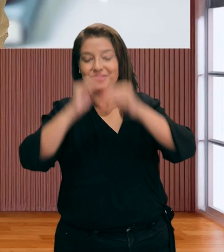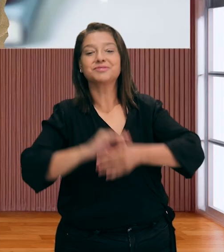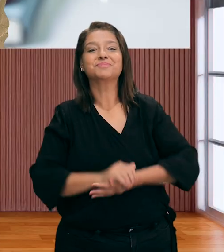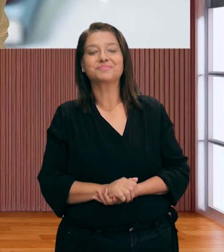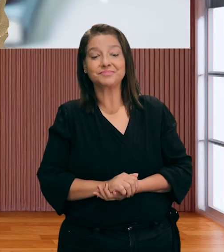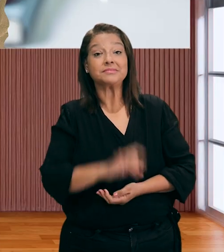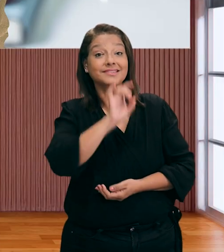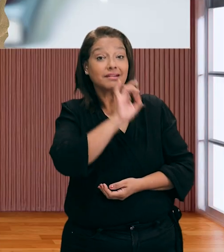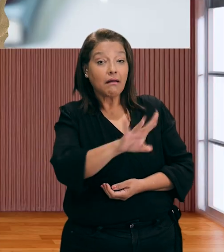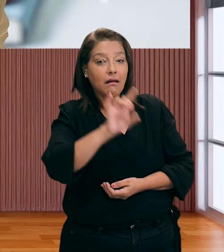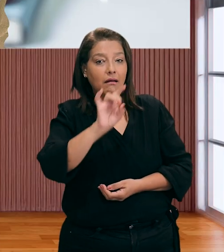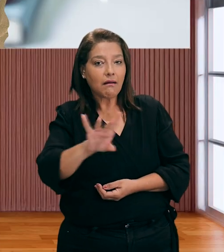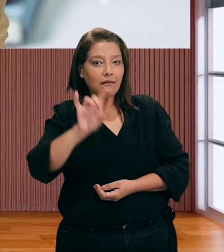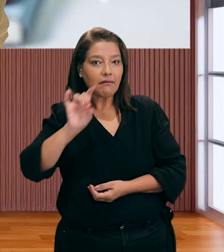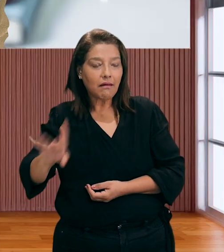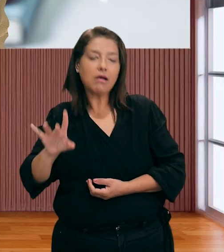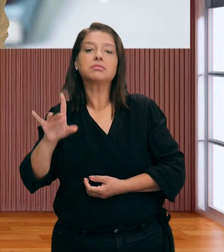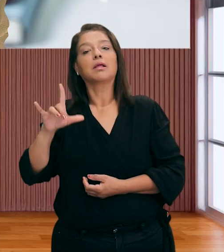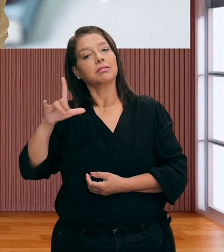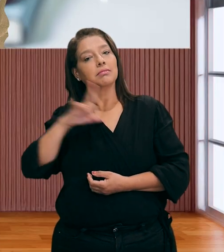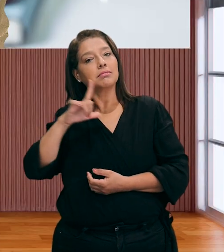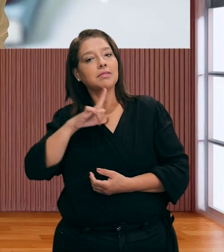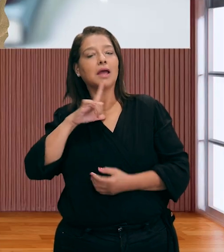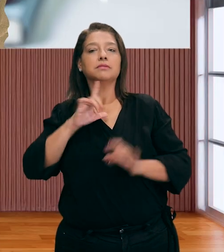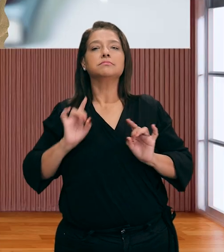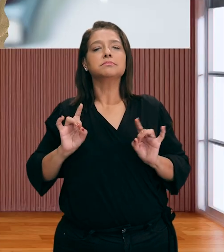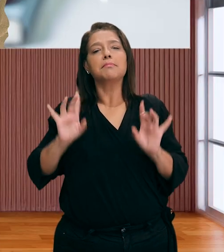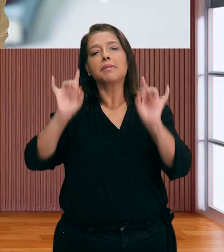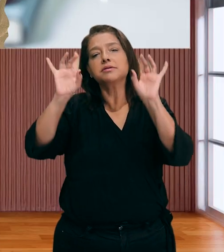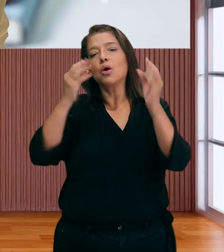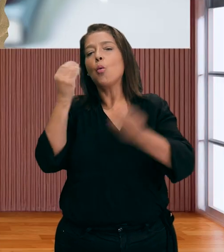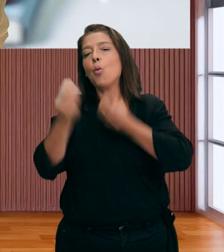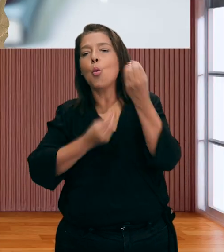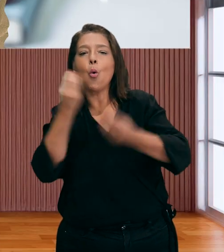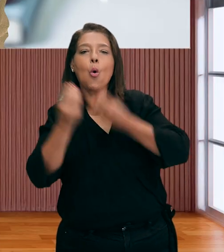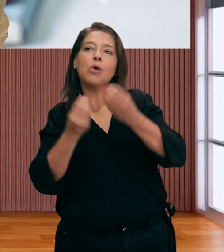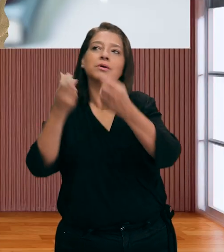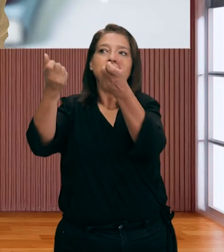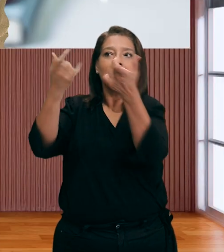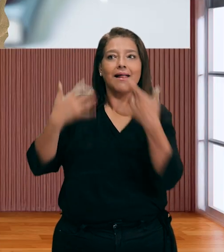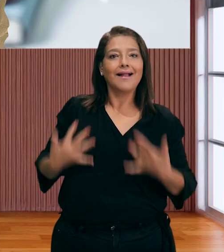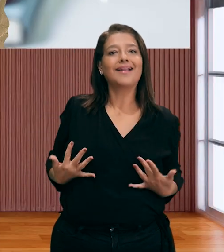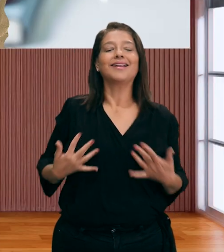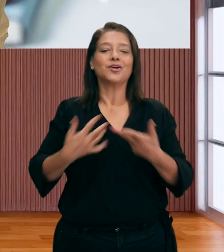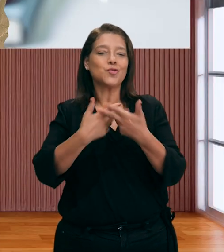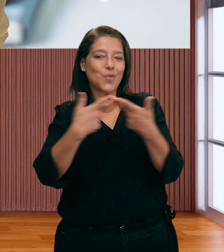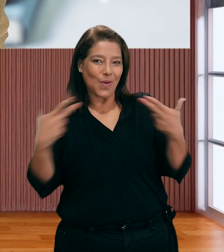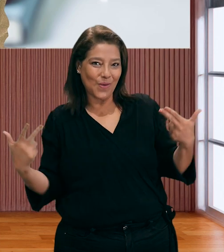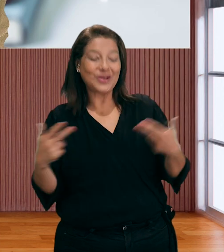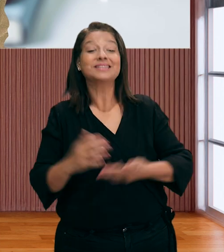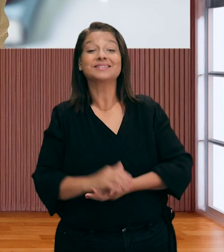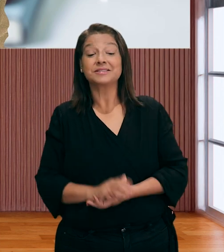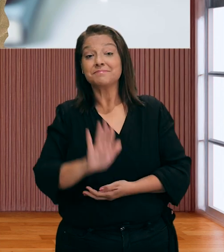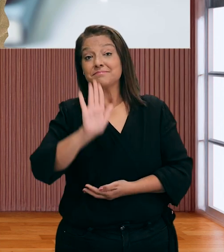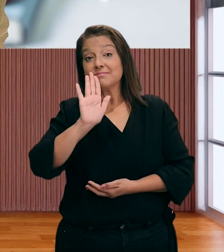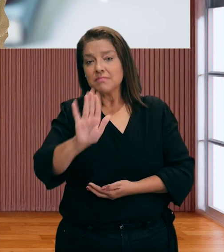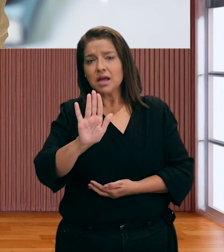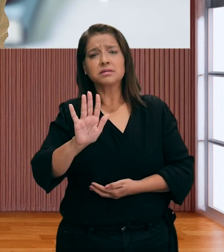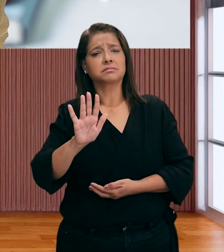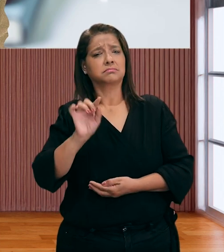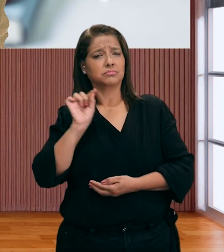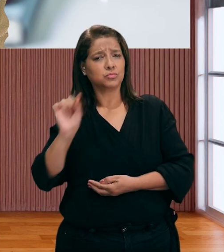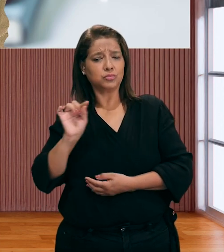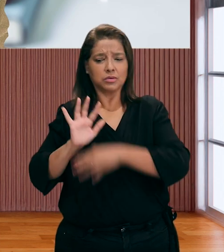E cada um tem um jeito especial de falar com a gente. Mas será que todos